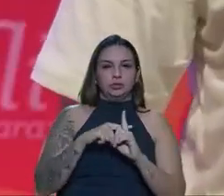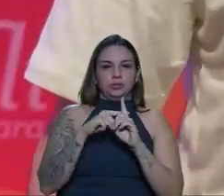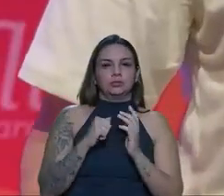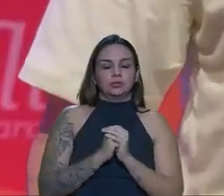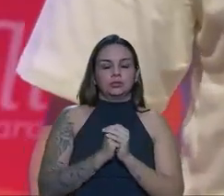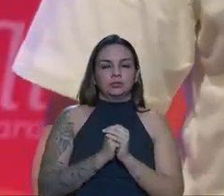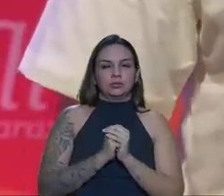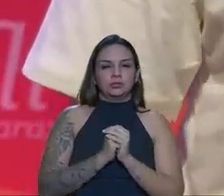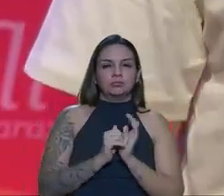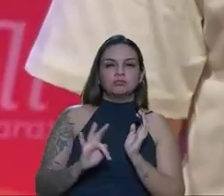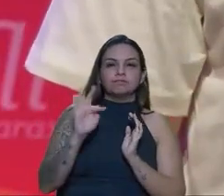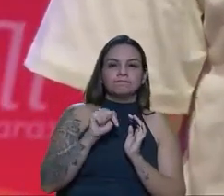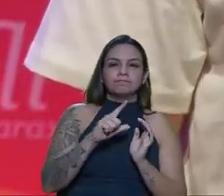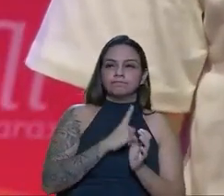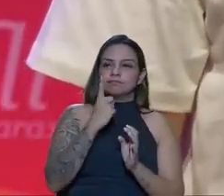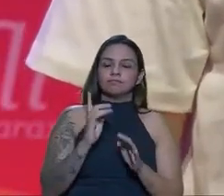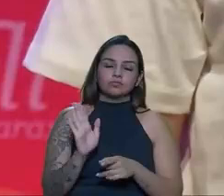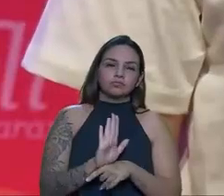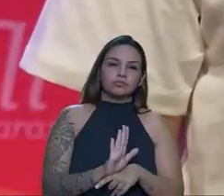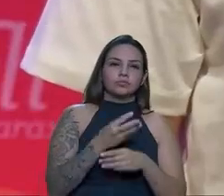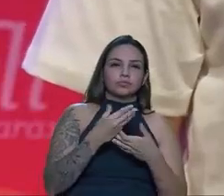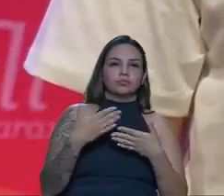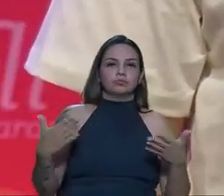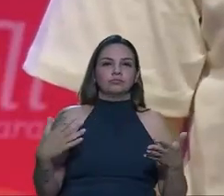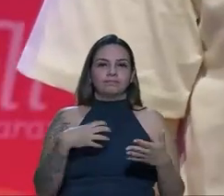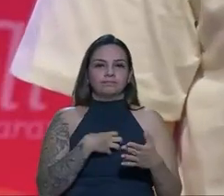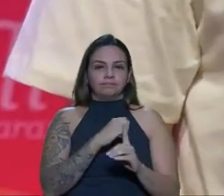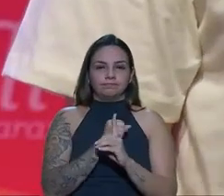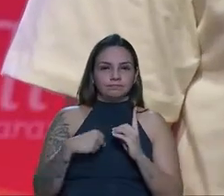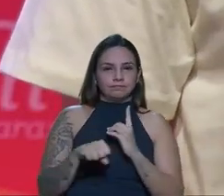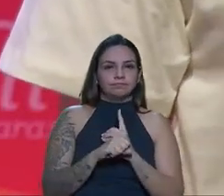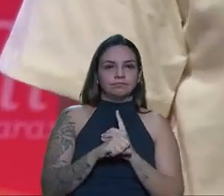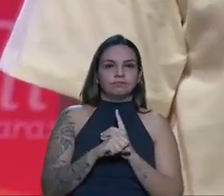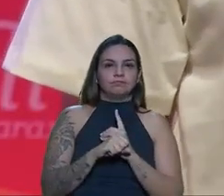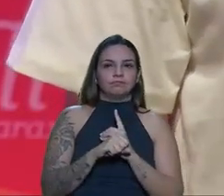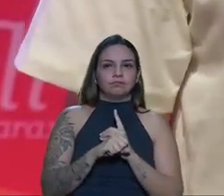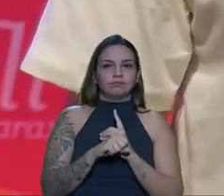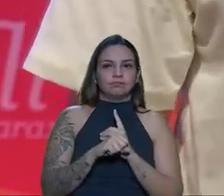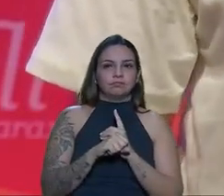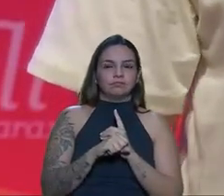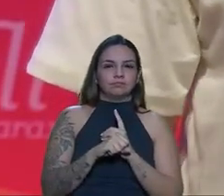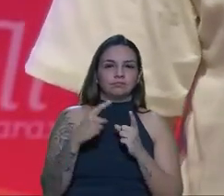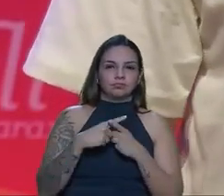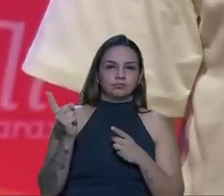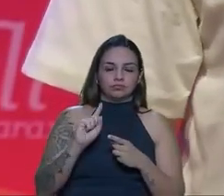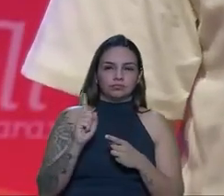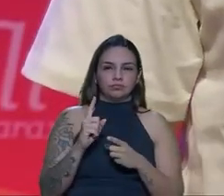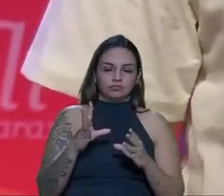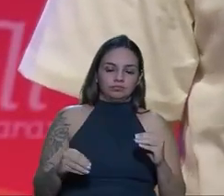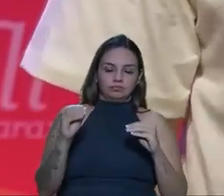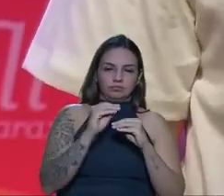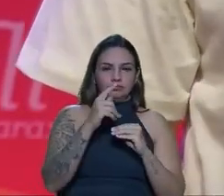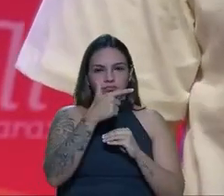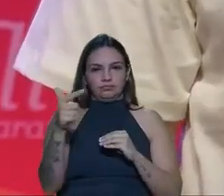positiva. O UniAraxá, ele tem uma contribuição muito grande no aspecto social, como nós comentamos, e por que não